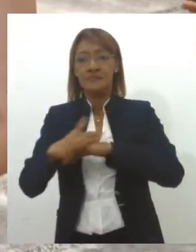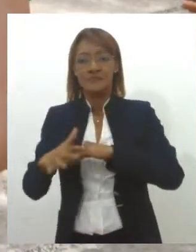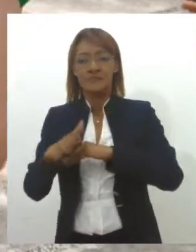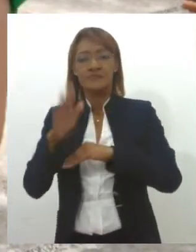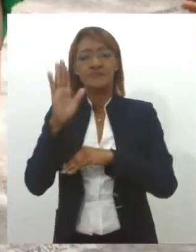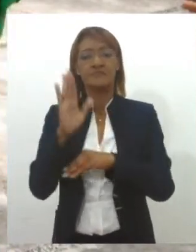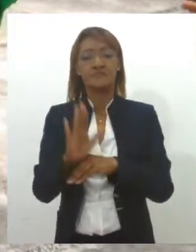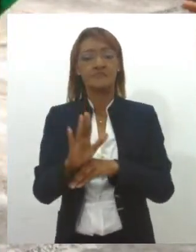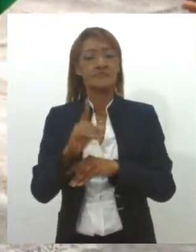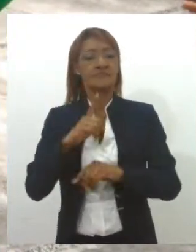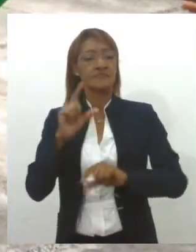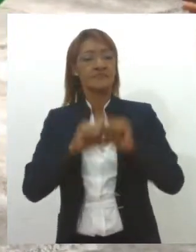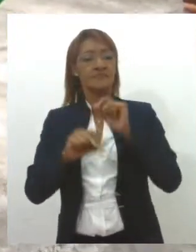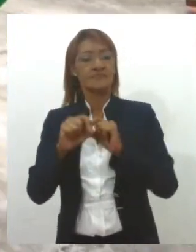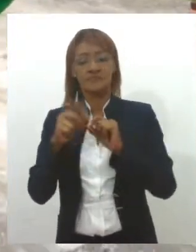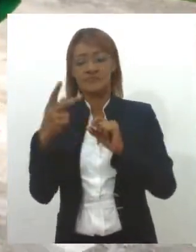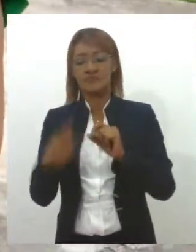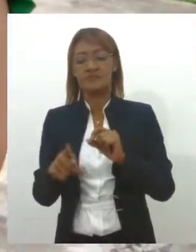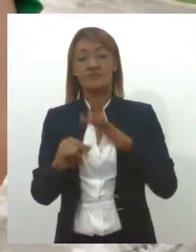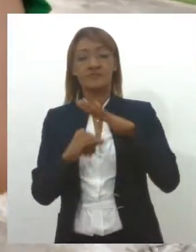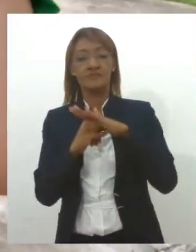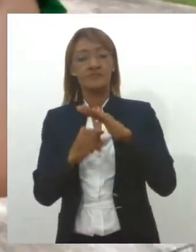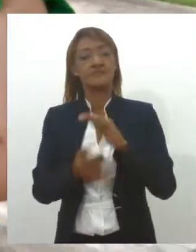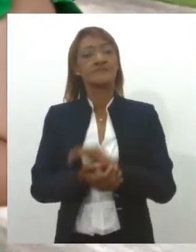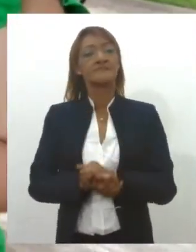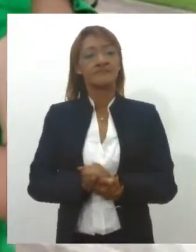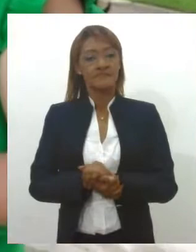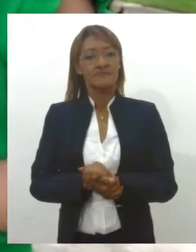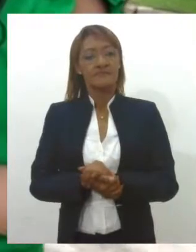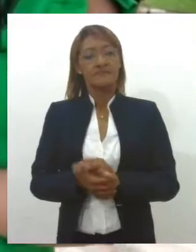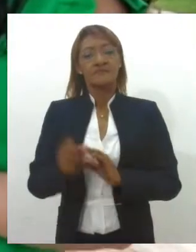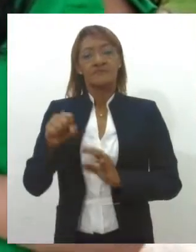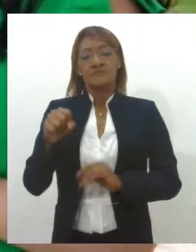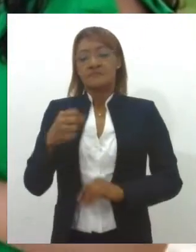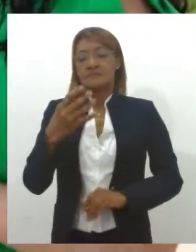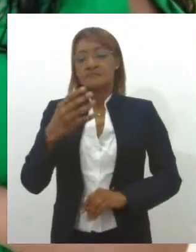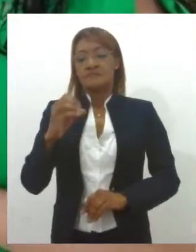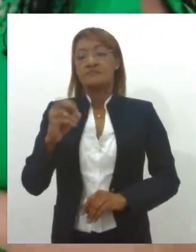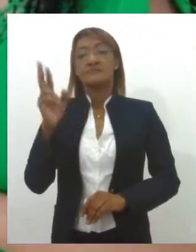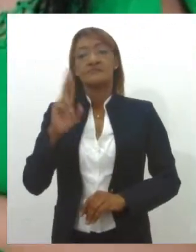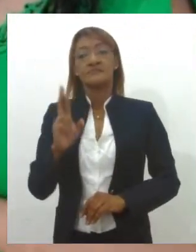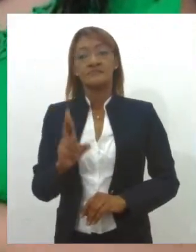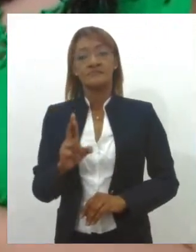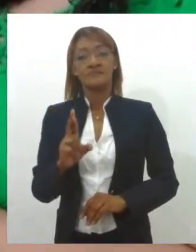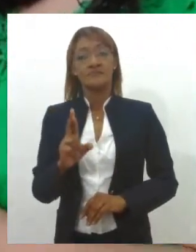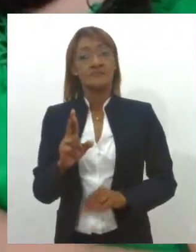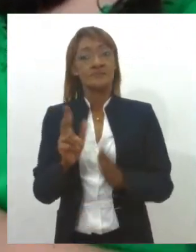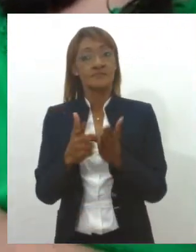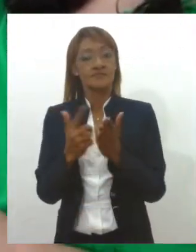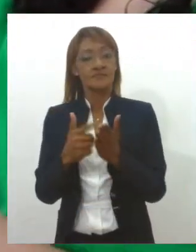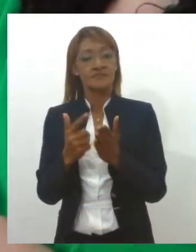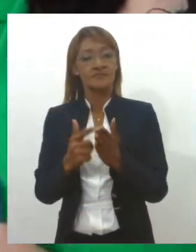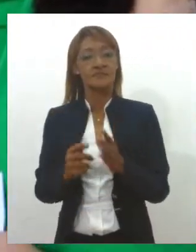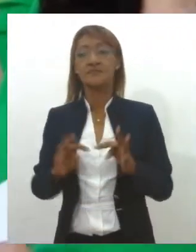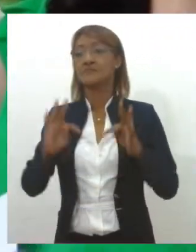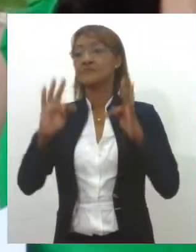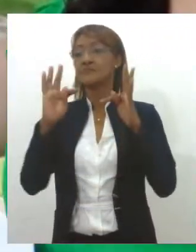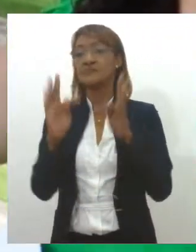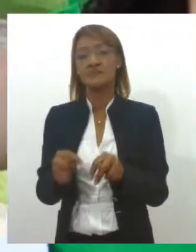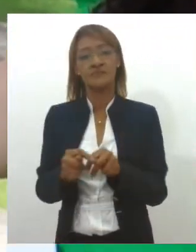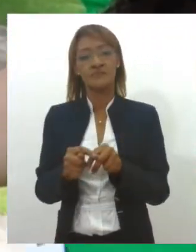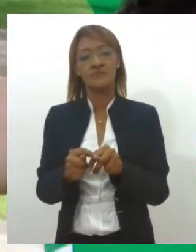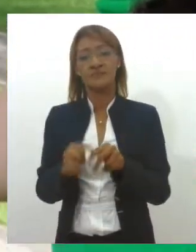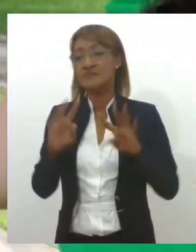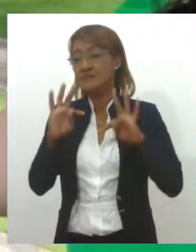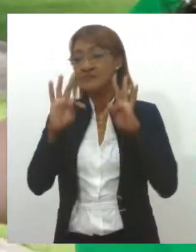colaborem com esta instituição é exatamente um livro valor do livro r$ 40 e toda renda não percentual nem parte da renda não